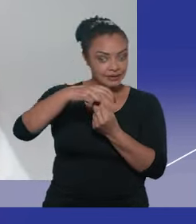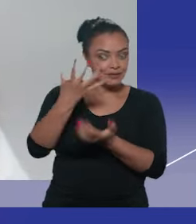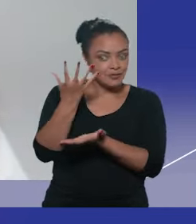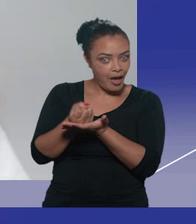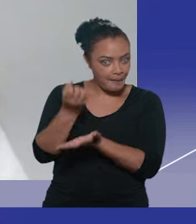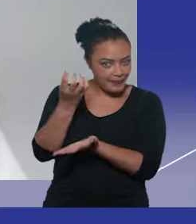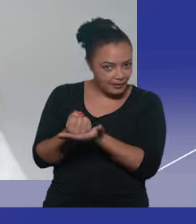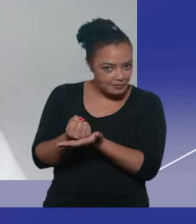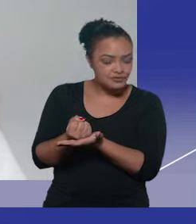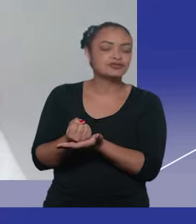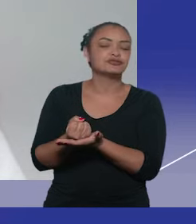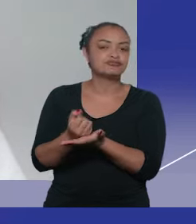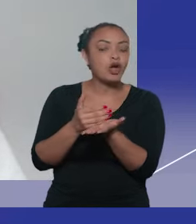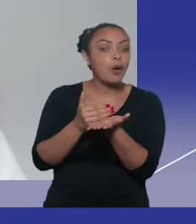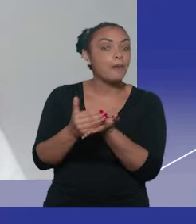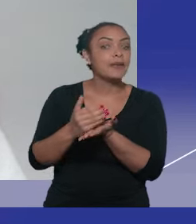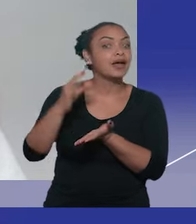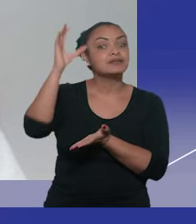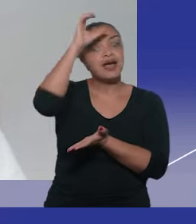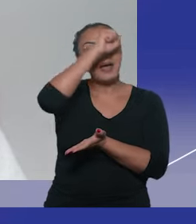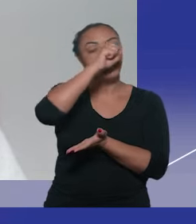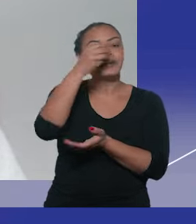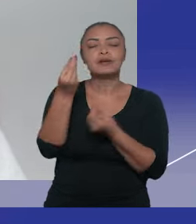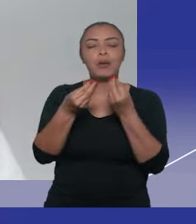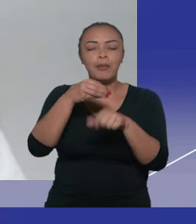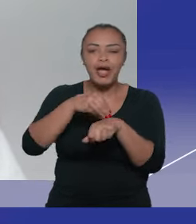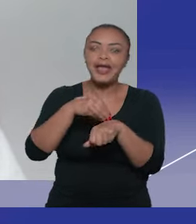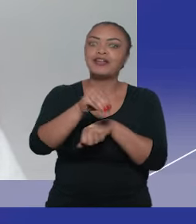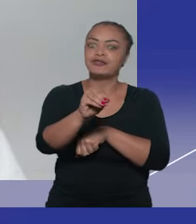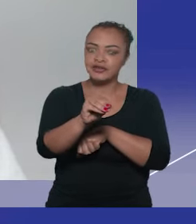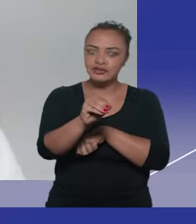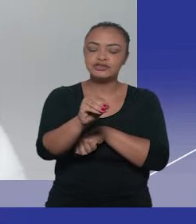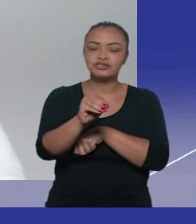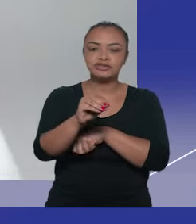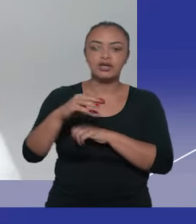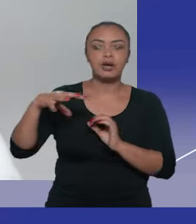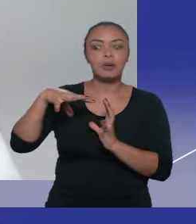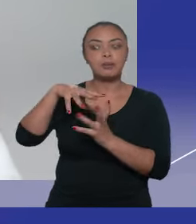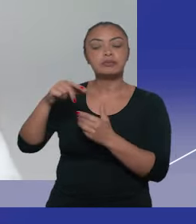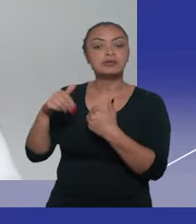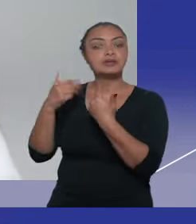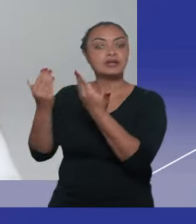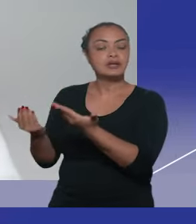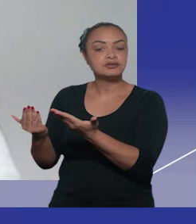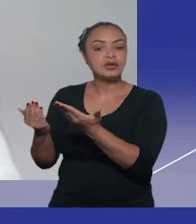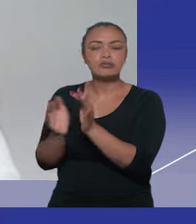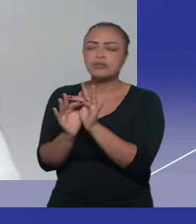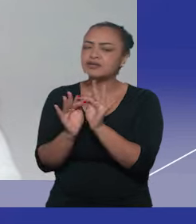US e começa a aprender como você pode investir no mercado internacional de uma maneira super